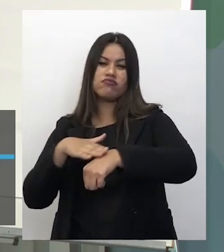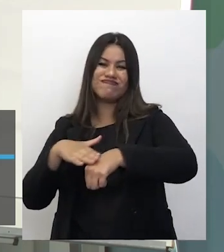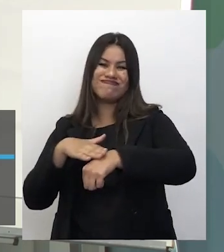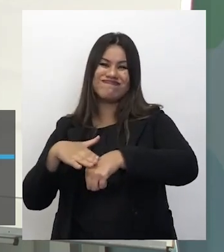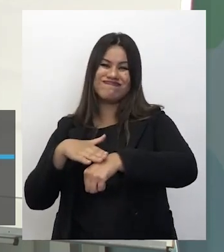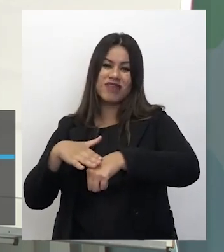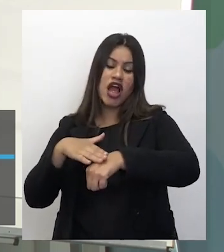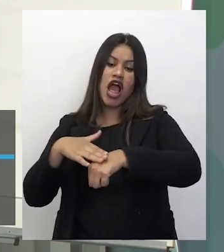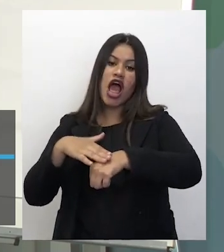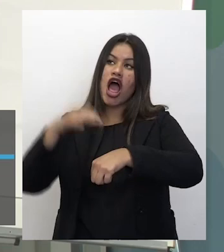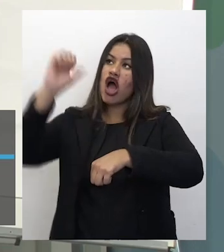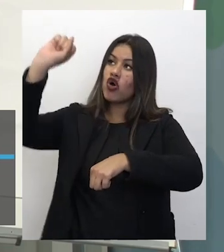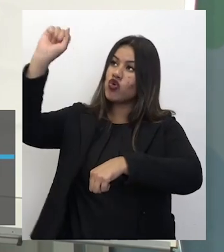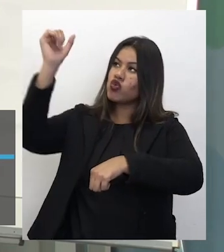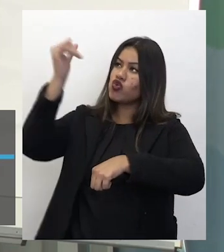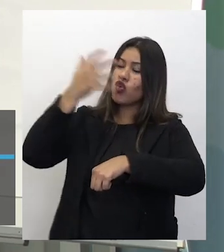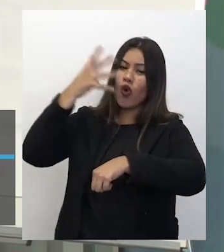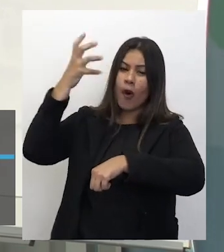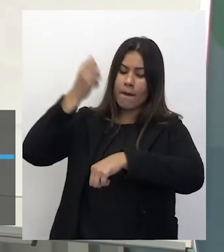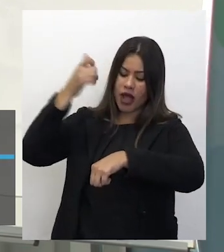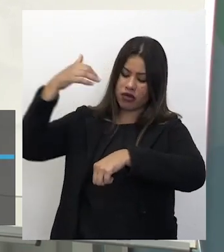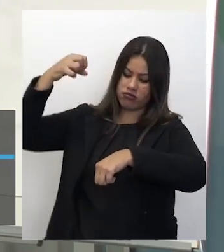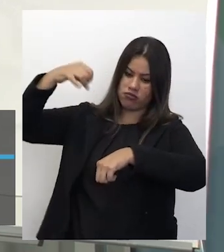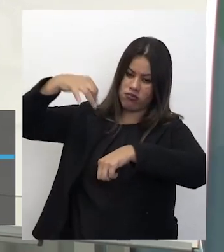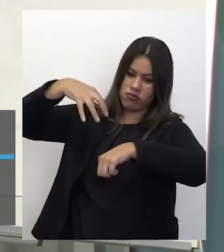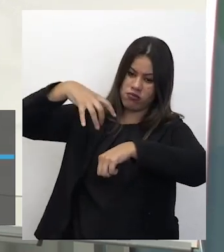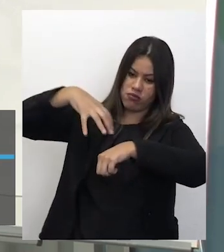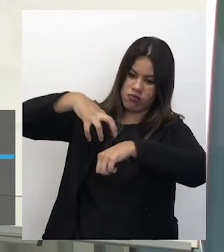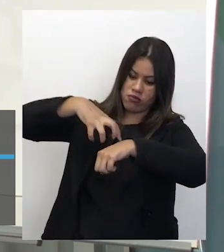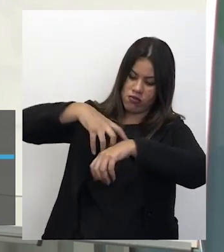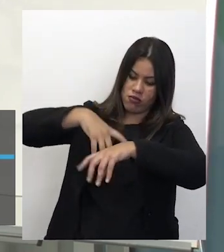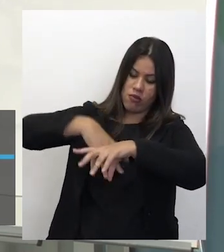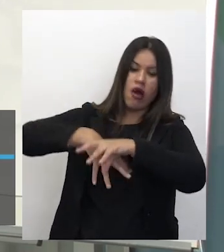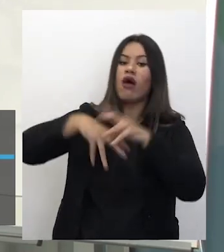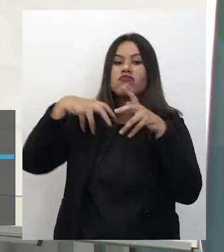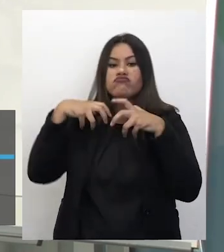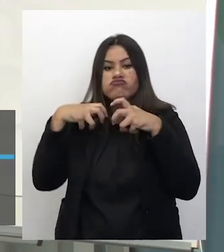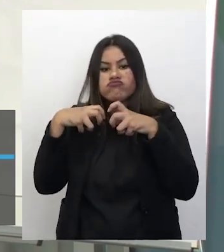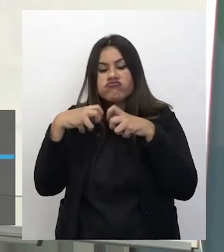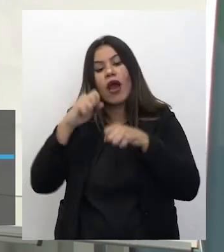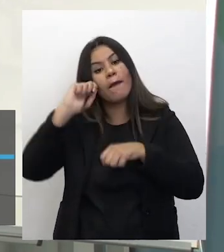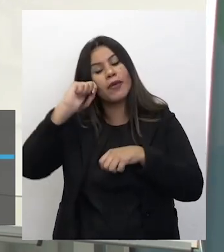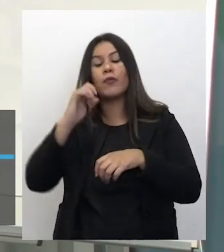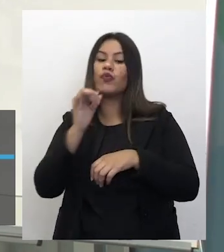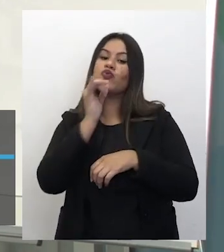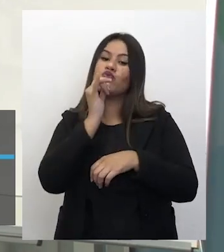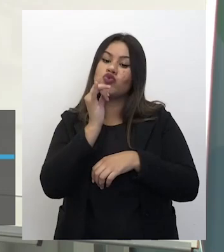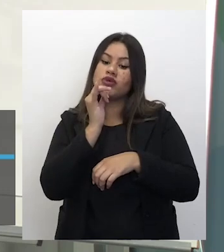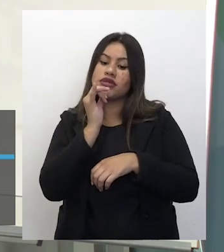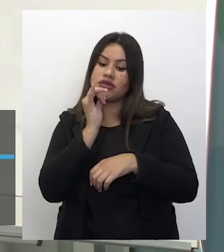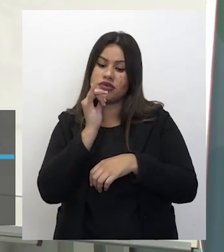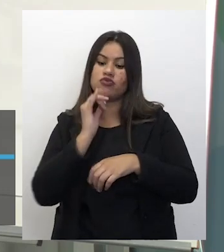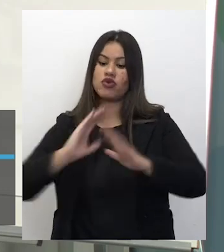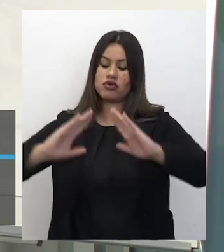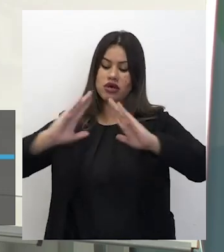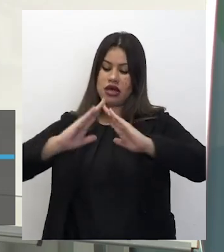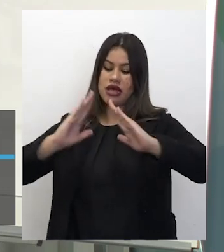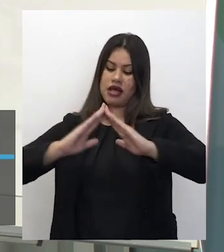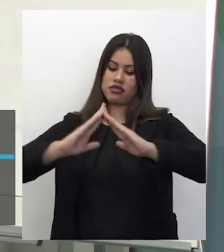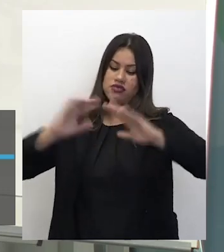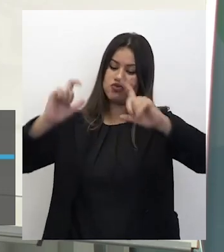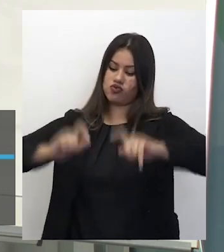luz branca bater na minha pele, mais escura a minha pele fica. Então, se eu moro num lugar que tem